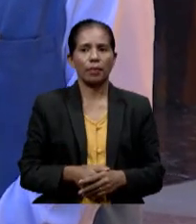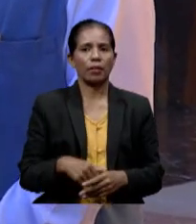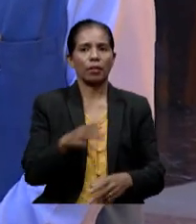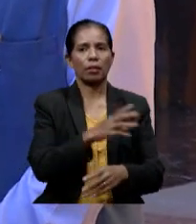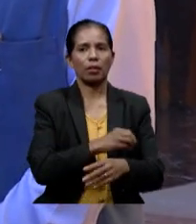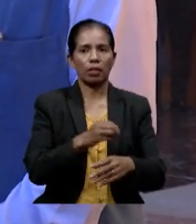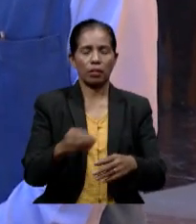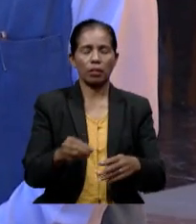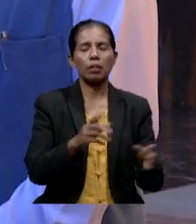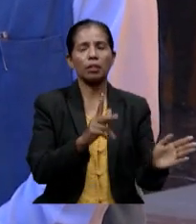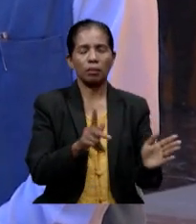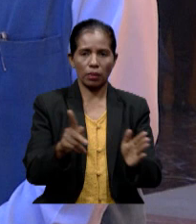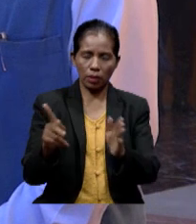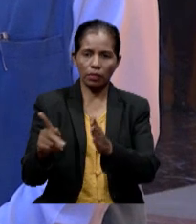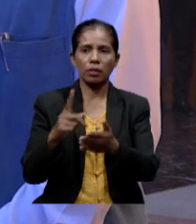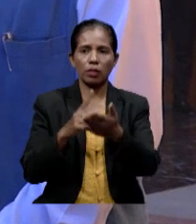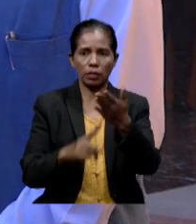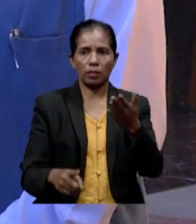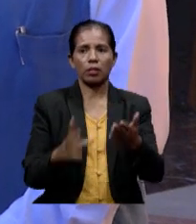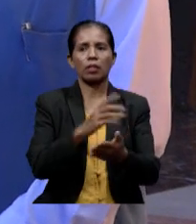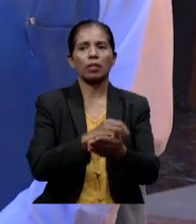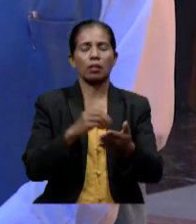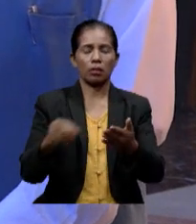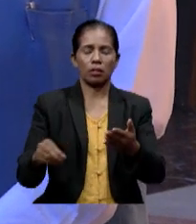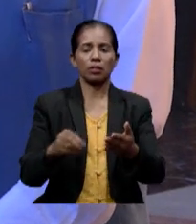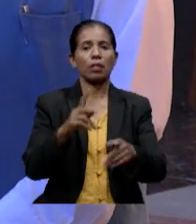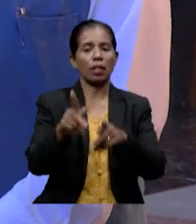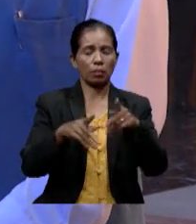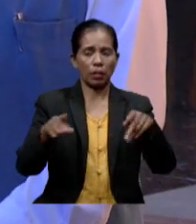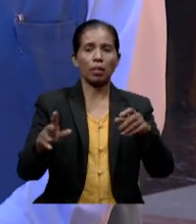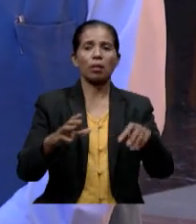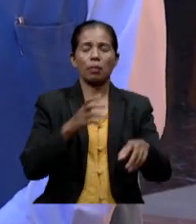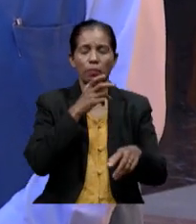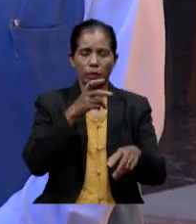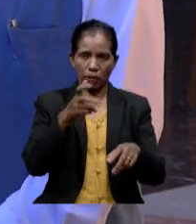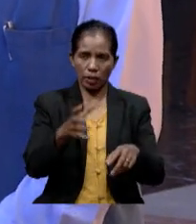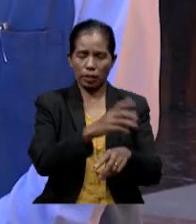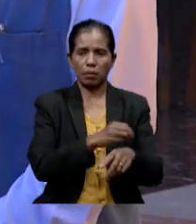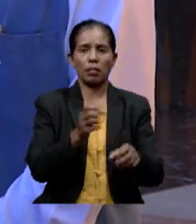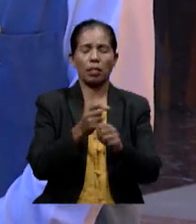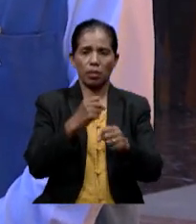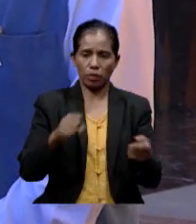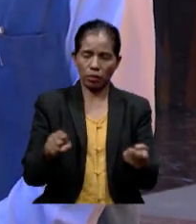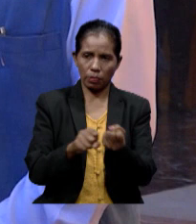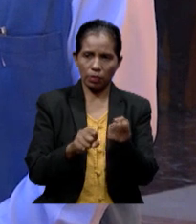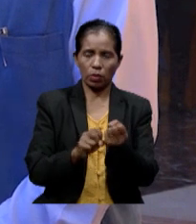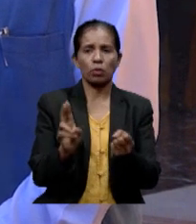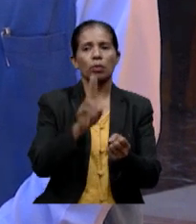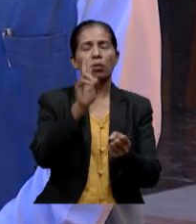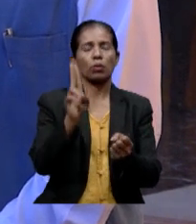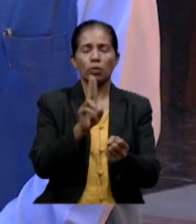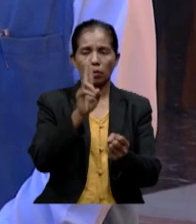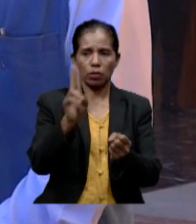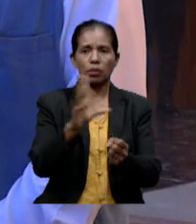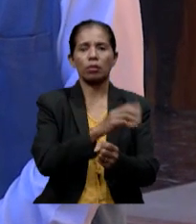significa de oportunidade para as empresas portuguesas poderem aproveitar a sabedoria e